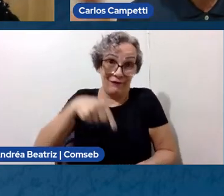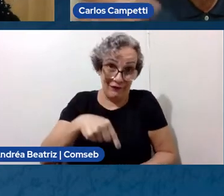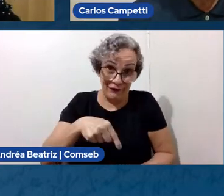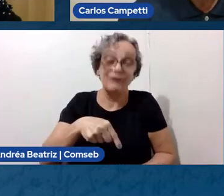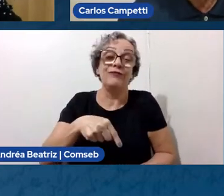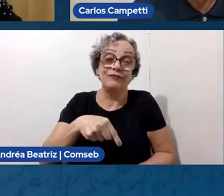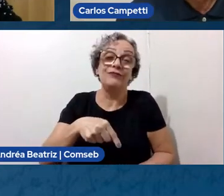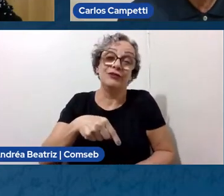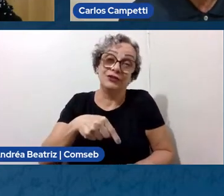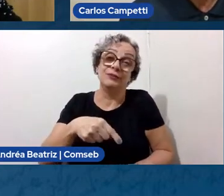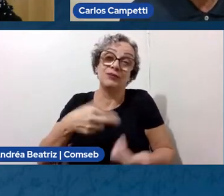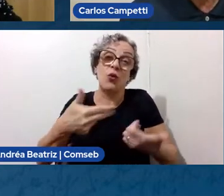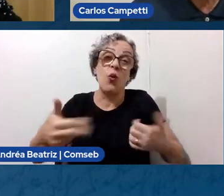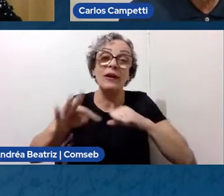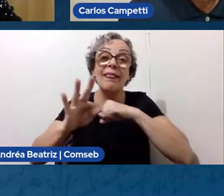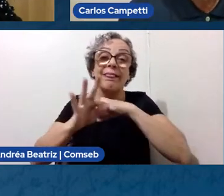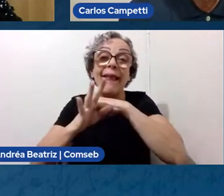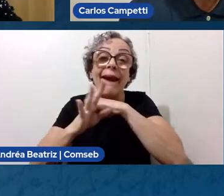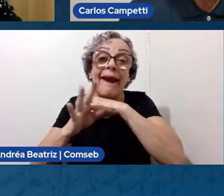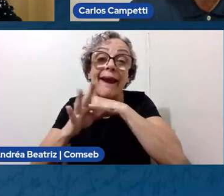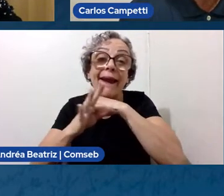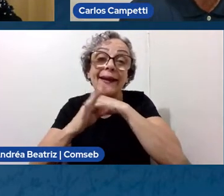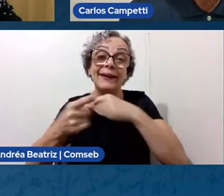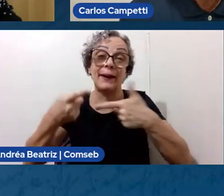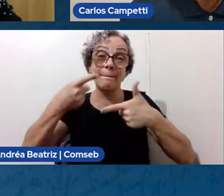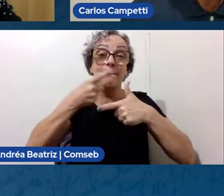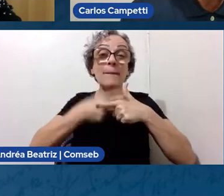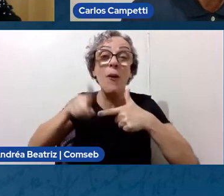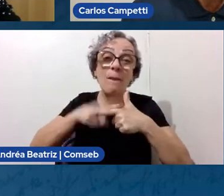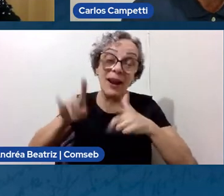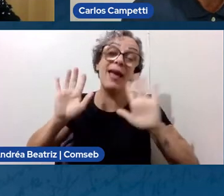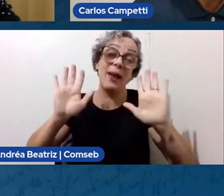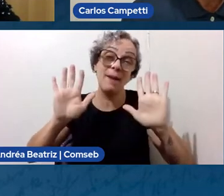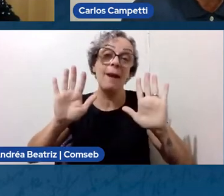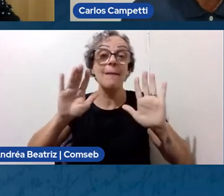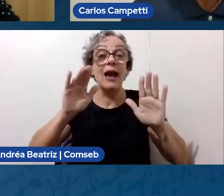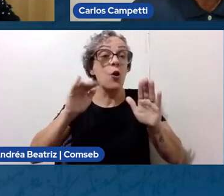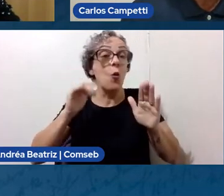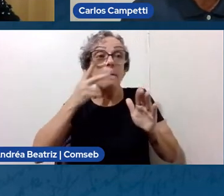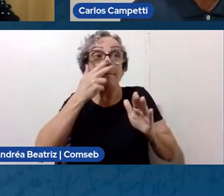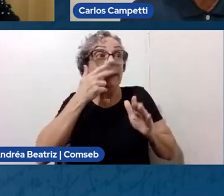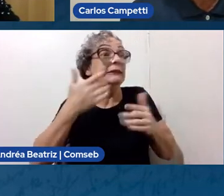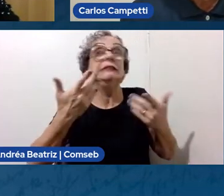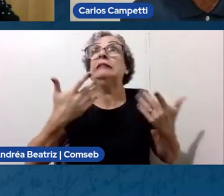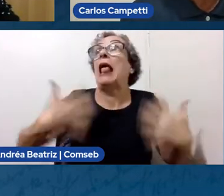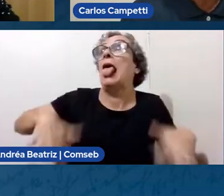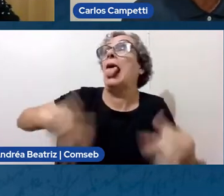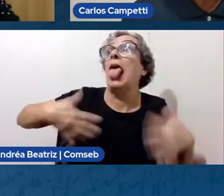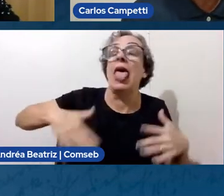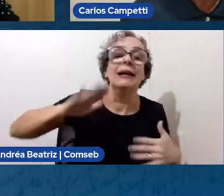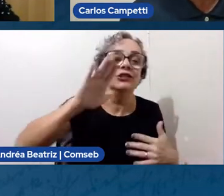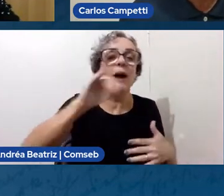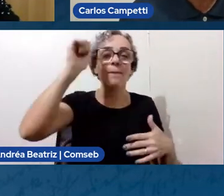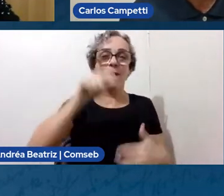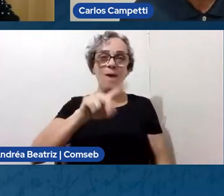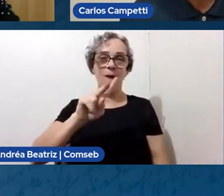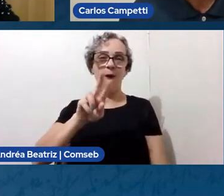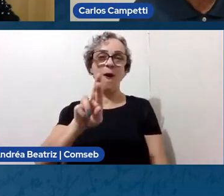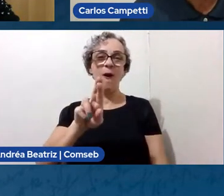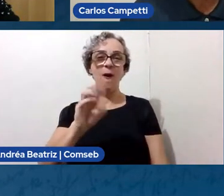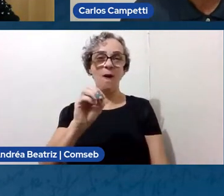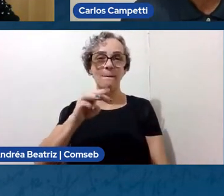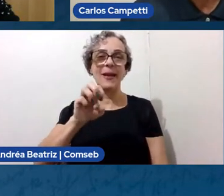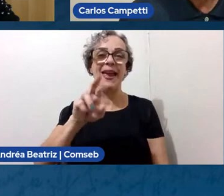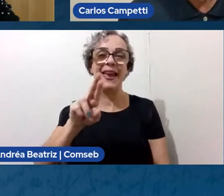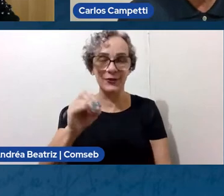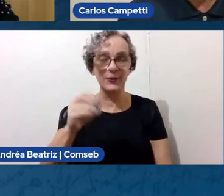questões técnicas, não teve jeito, e então nós chamamos de última hora o Romero. Romero, por favor, vem conosco aqui, não é? Participar da